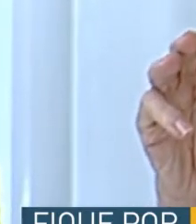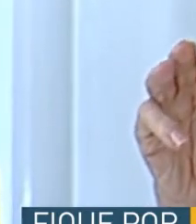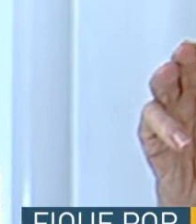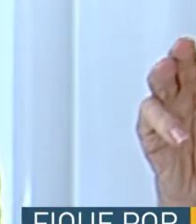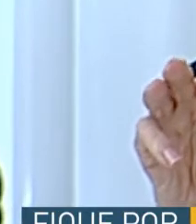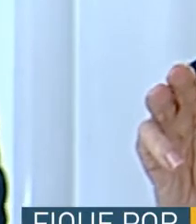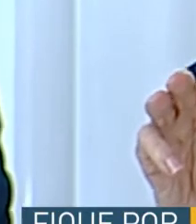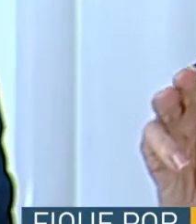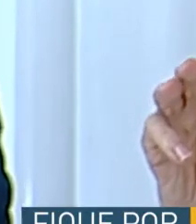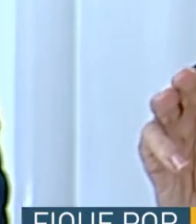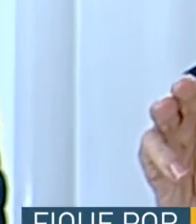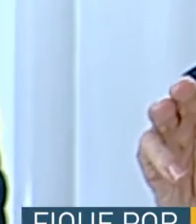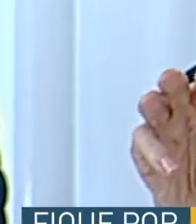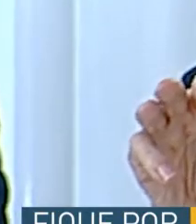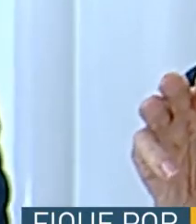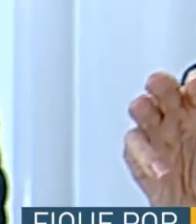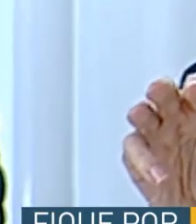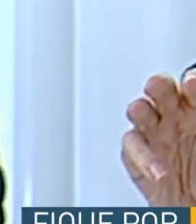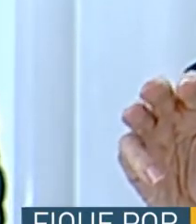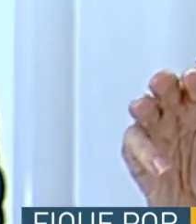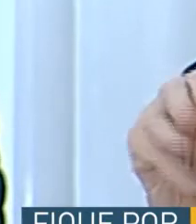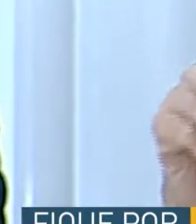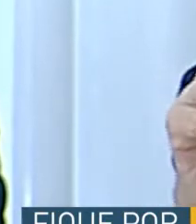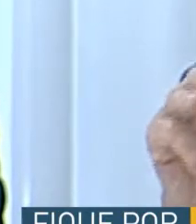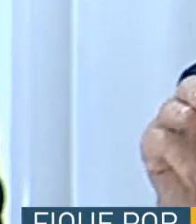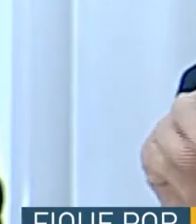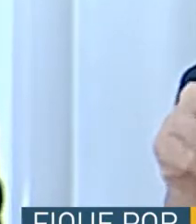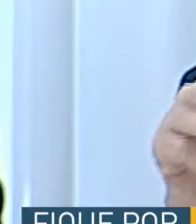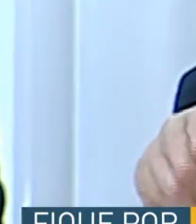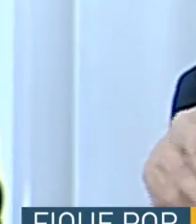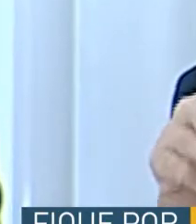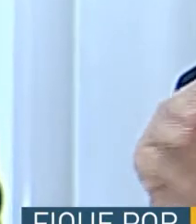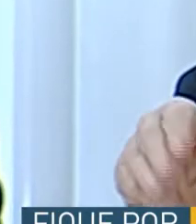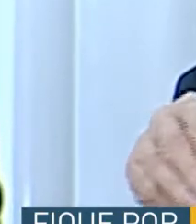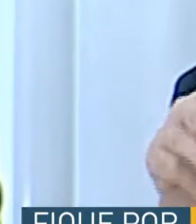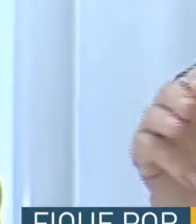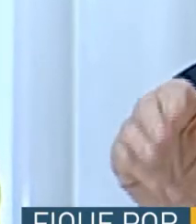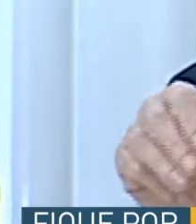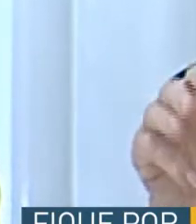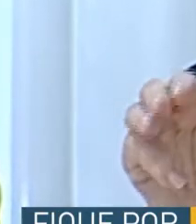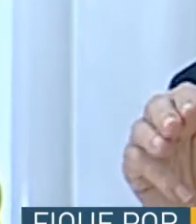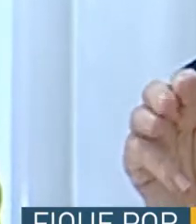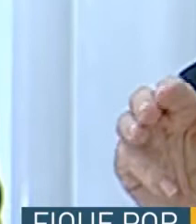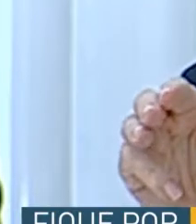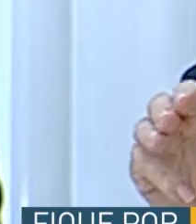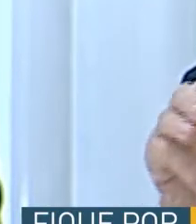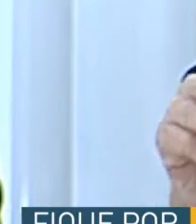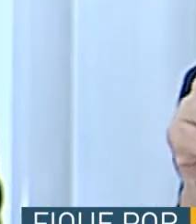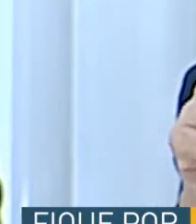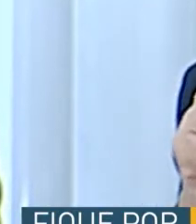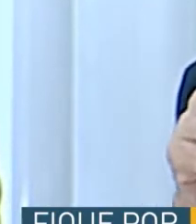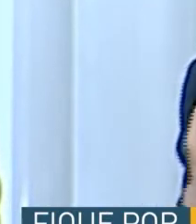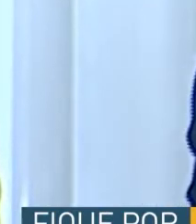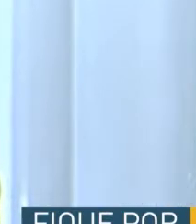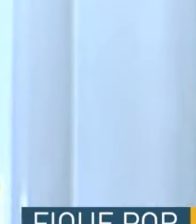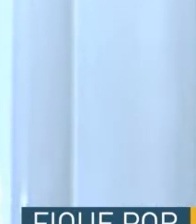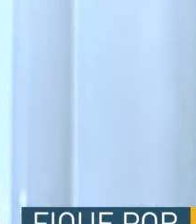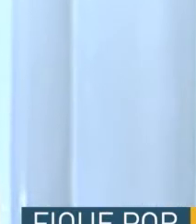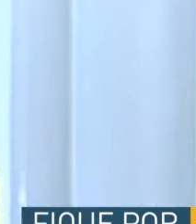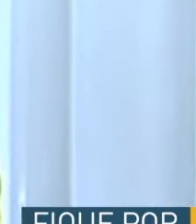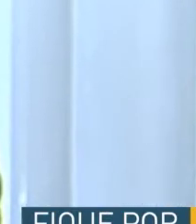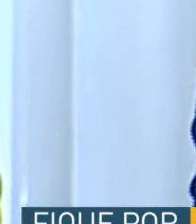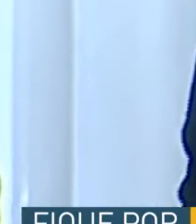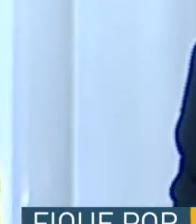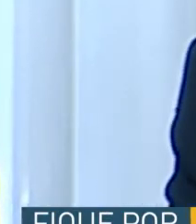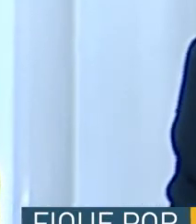esses outros benefícios chegando a 80% do orçamento. E não haveria recurso para a educação, para a saúde, etc., etc. Em resumo, é